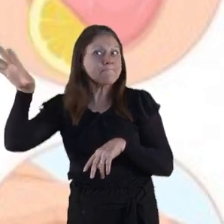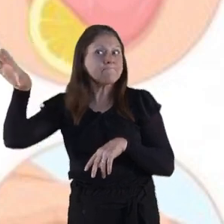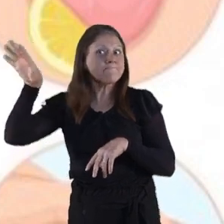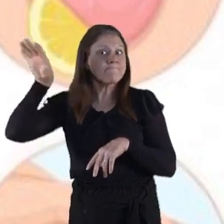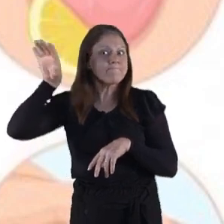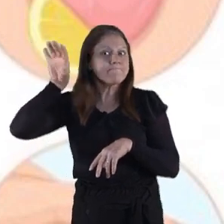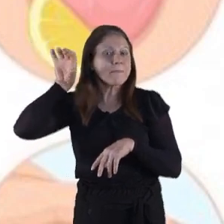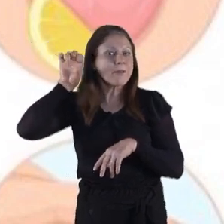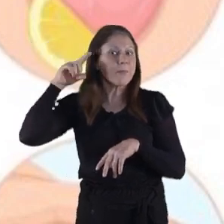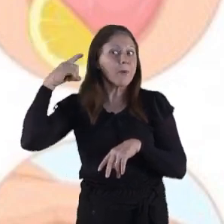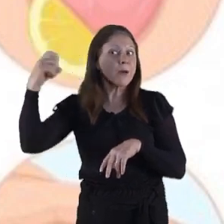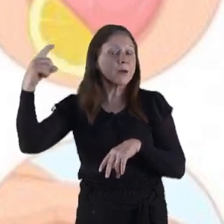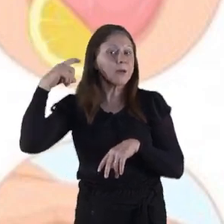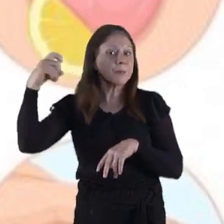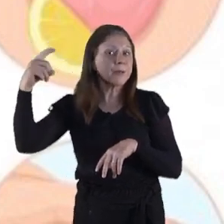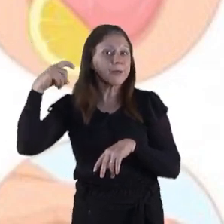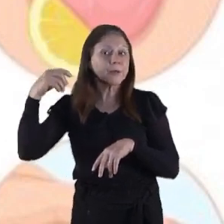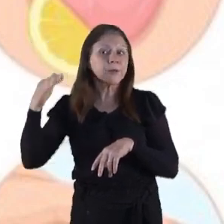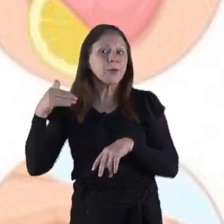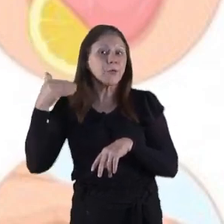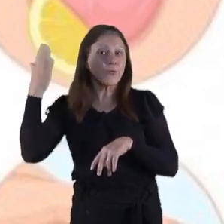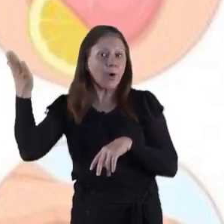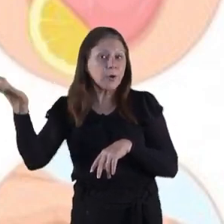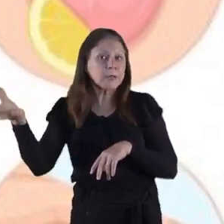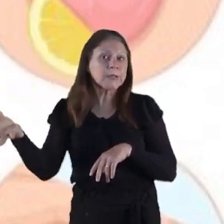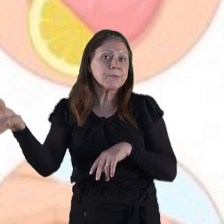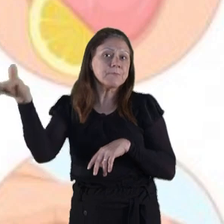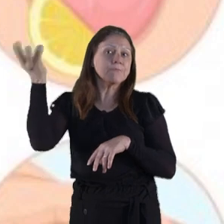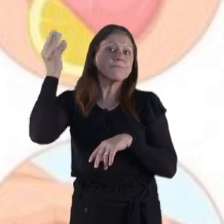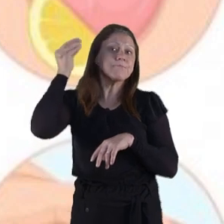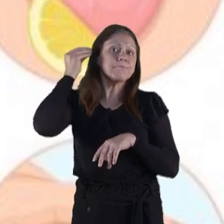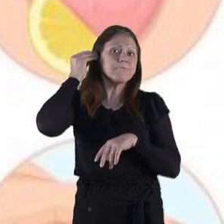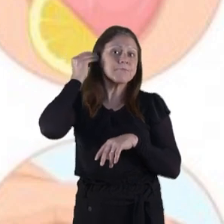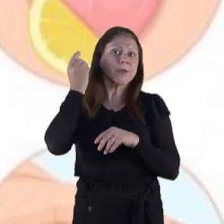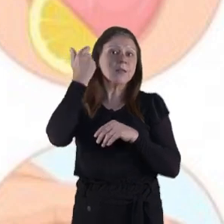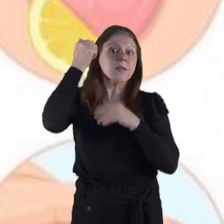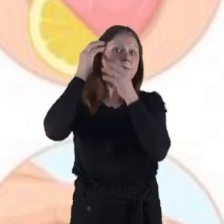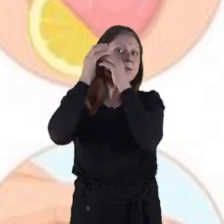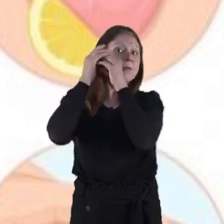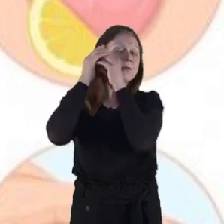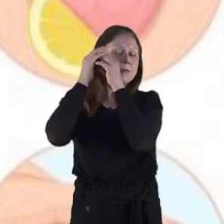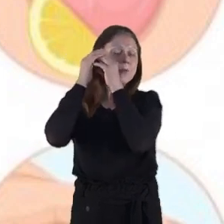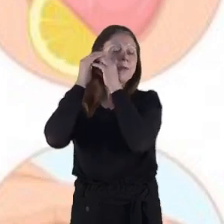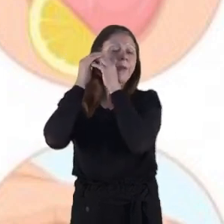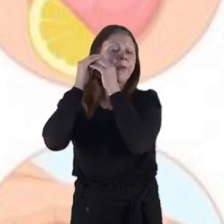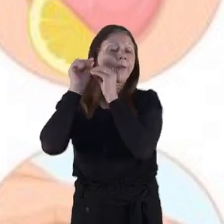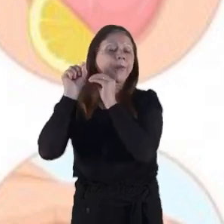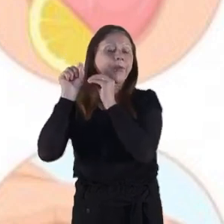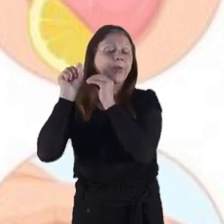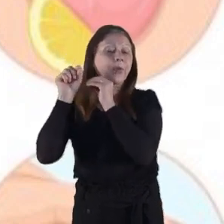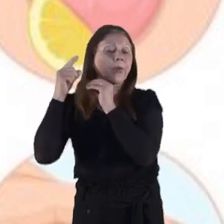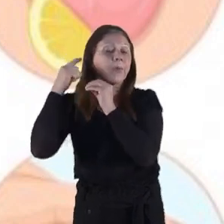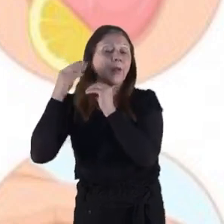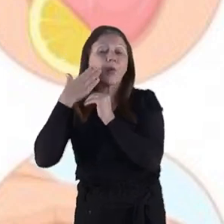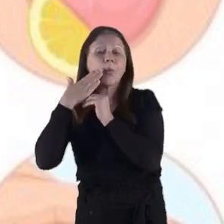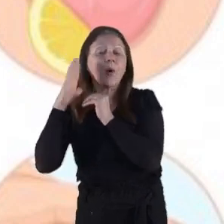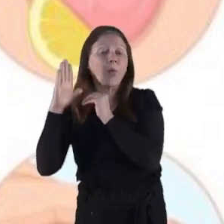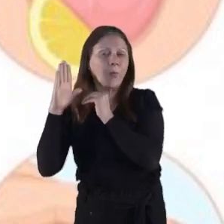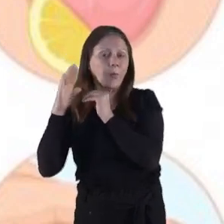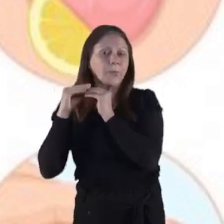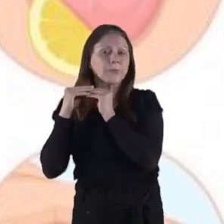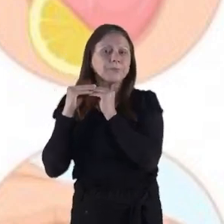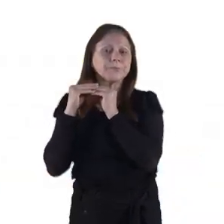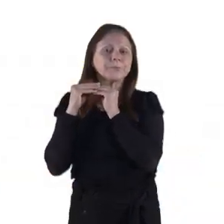vai capturar os ruídos e sons do meio externo e levar para o cérebro, que interpreta e entende como é que aquele ruído